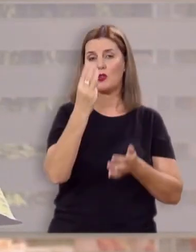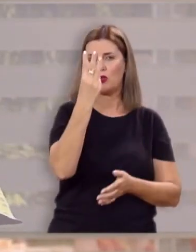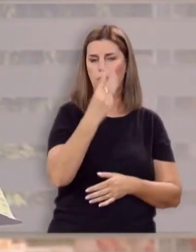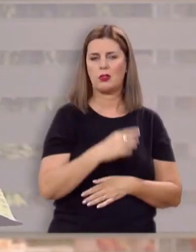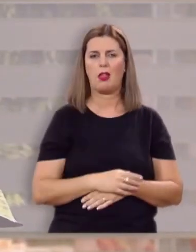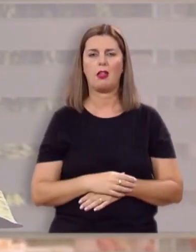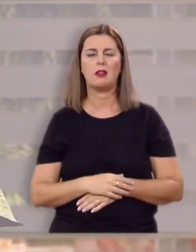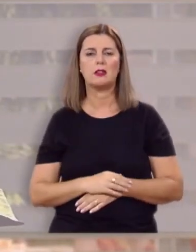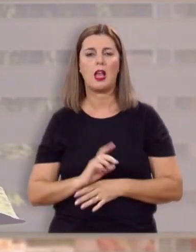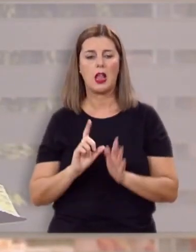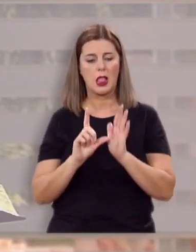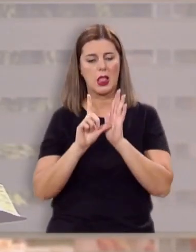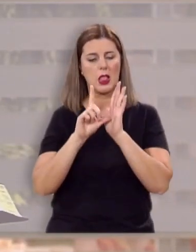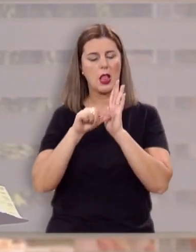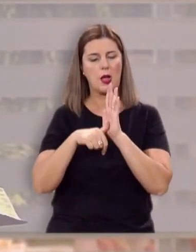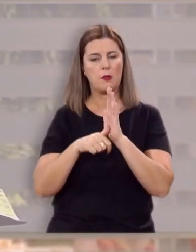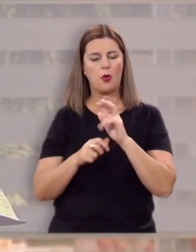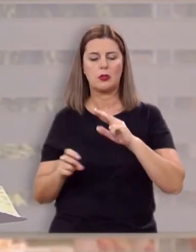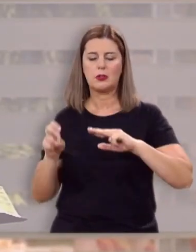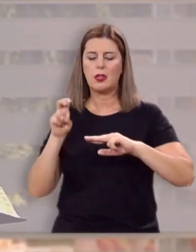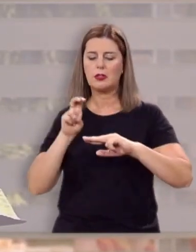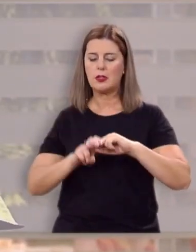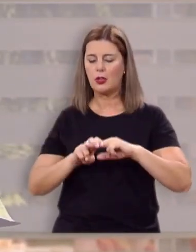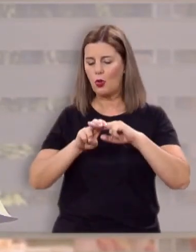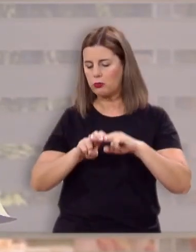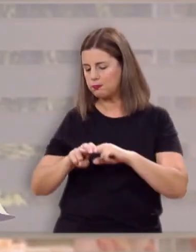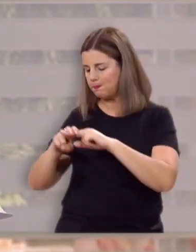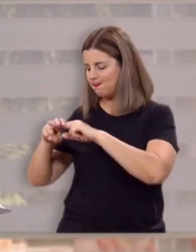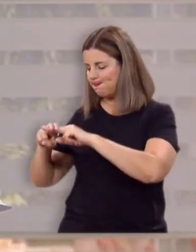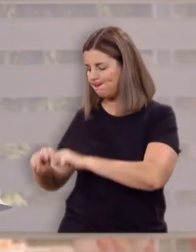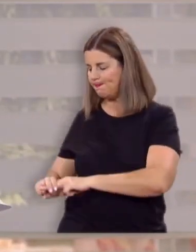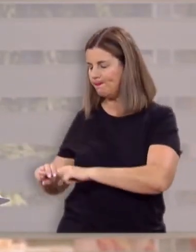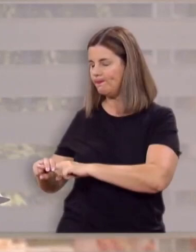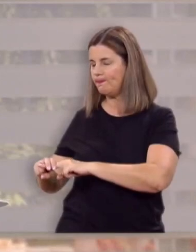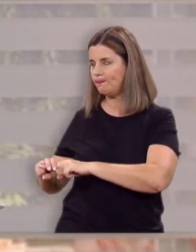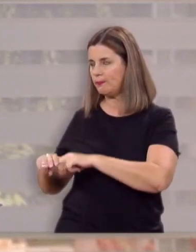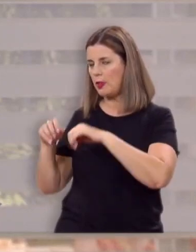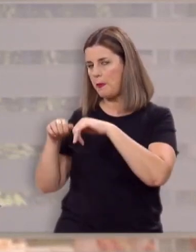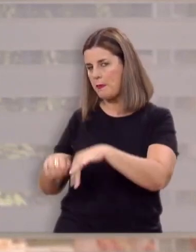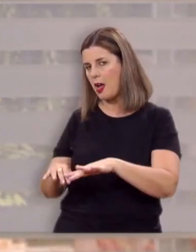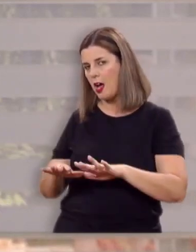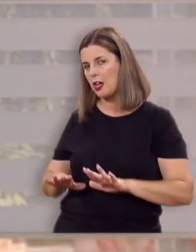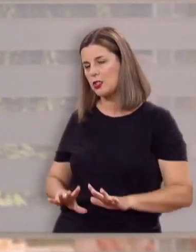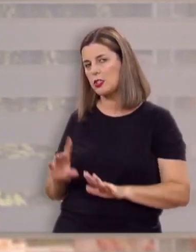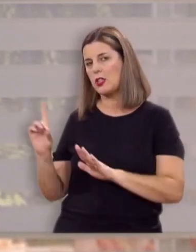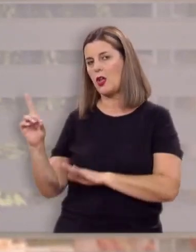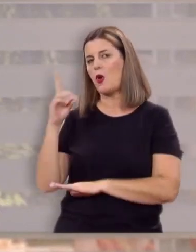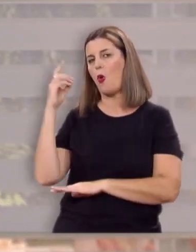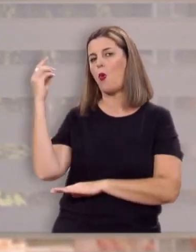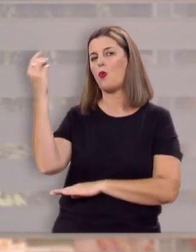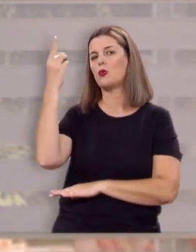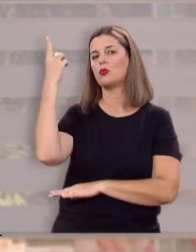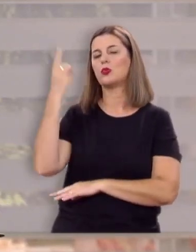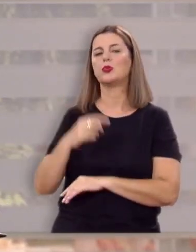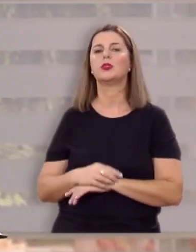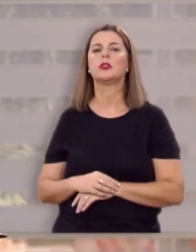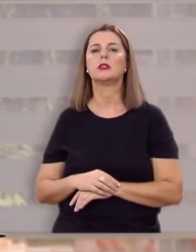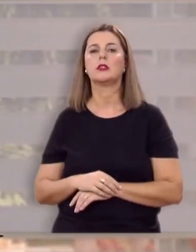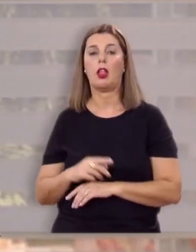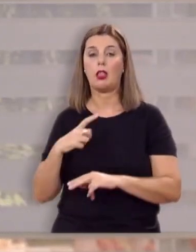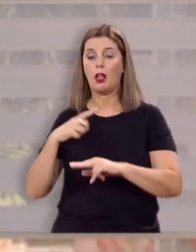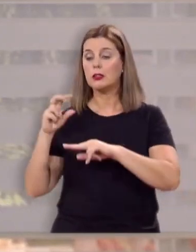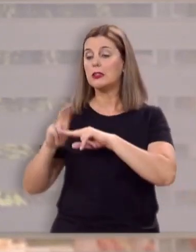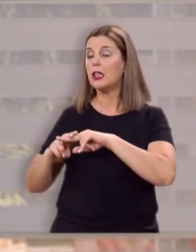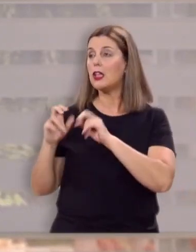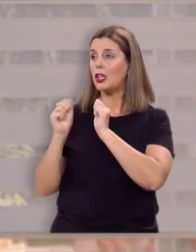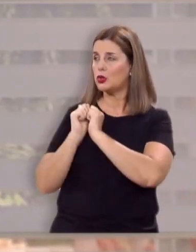verso 3. Depois ele assentou-se à direita da majestade nas alturas.